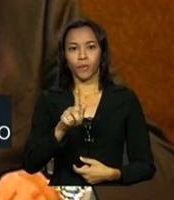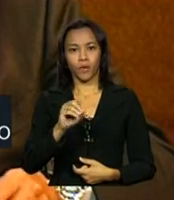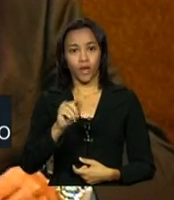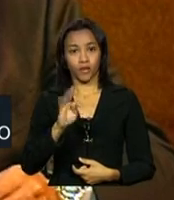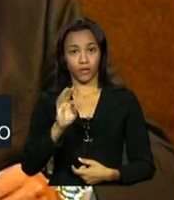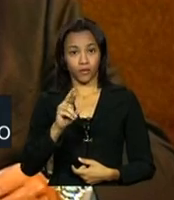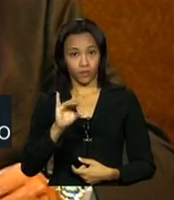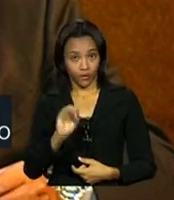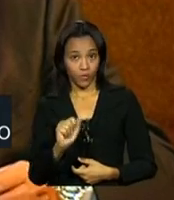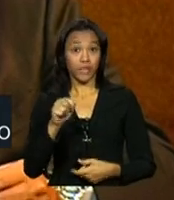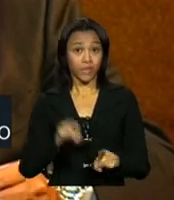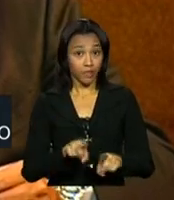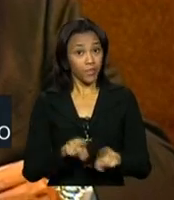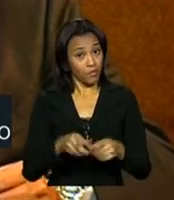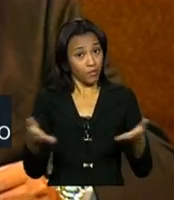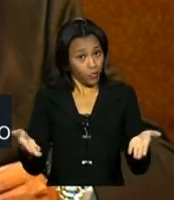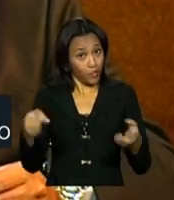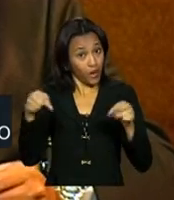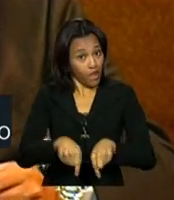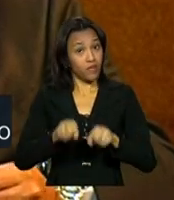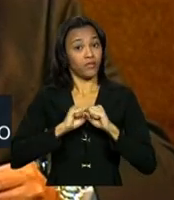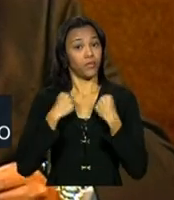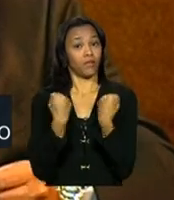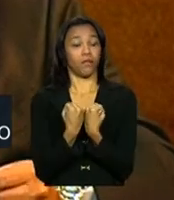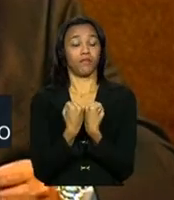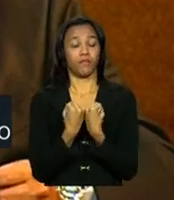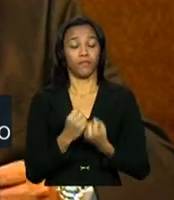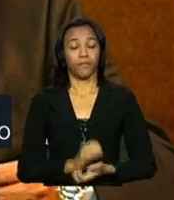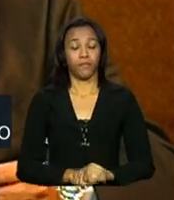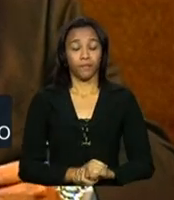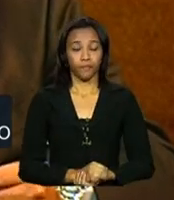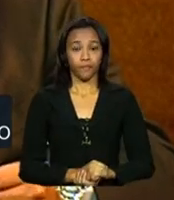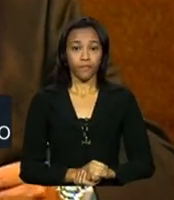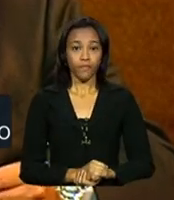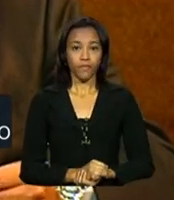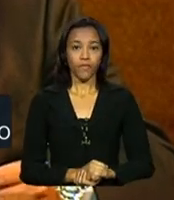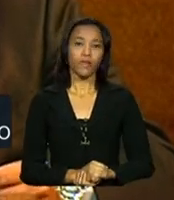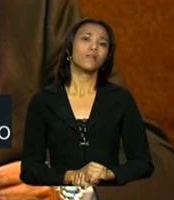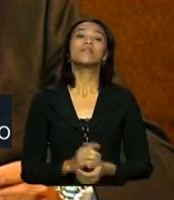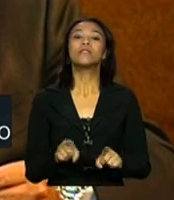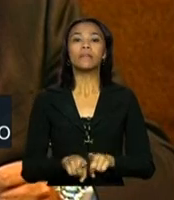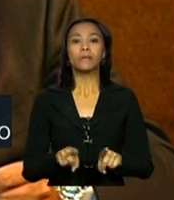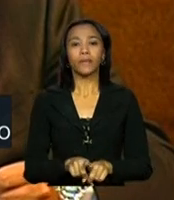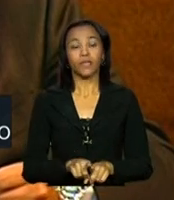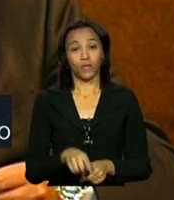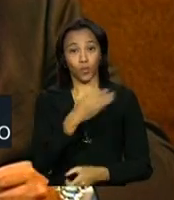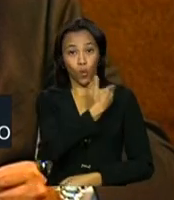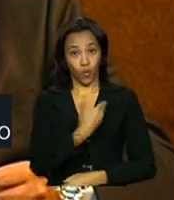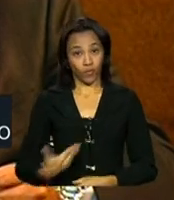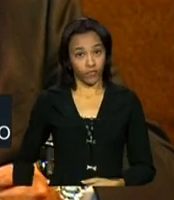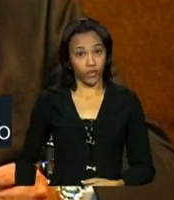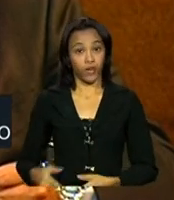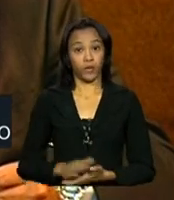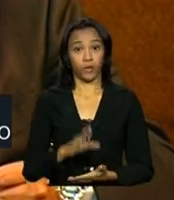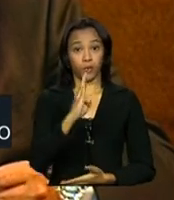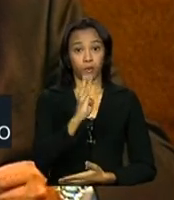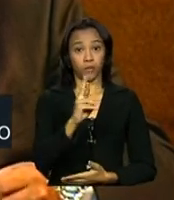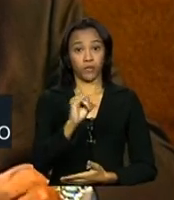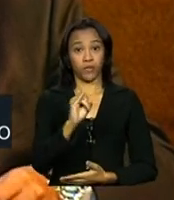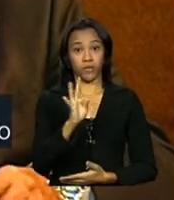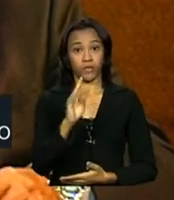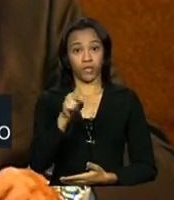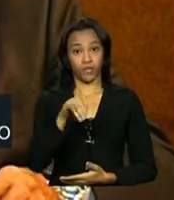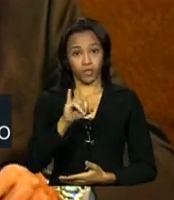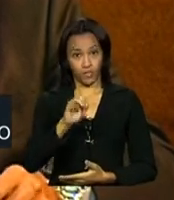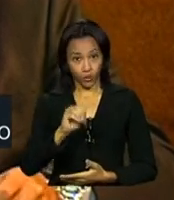deste deste seminário ainda enfatizou o apreço do governo britânico pelo esforço